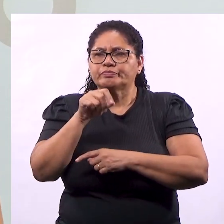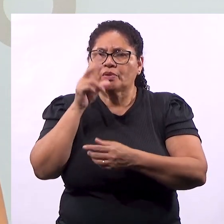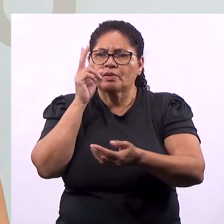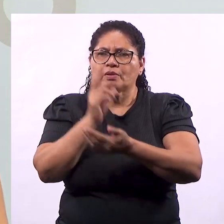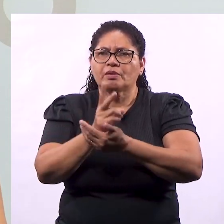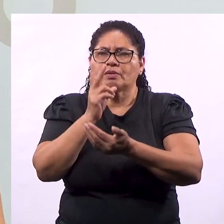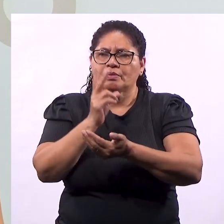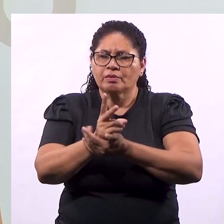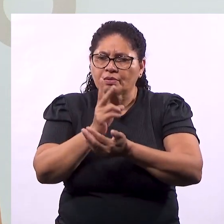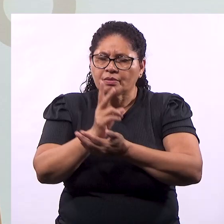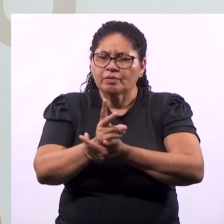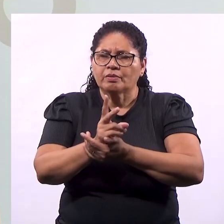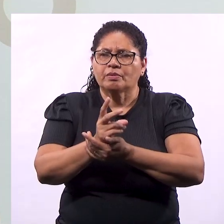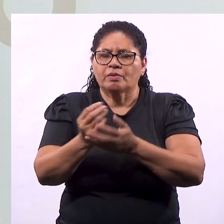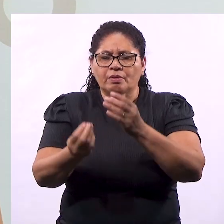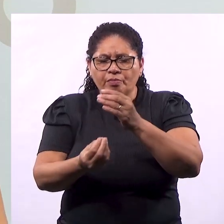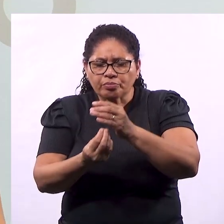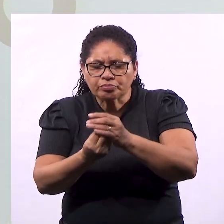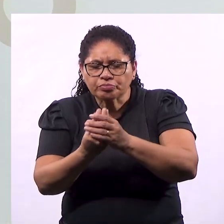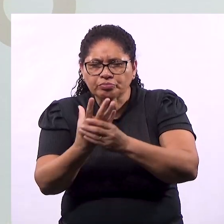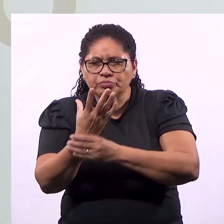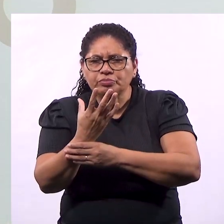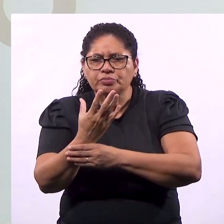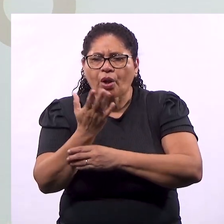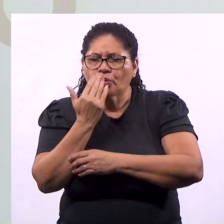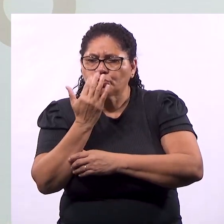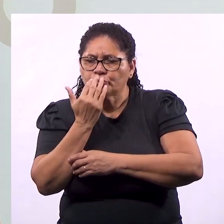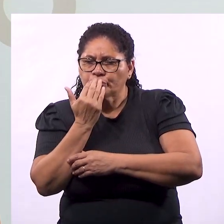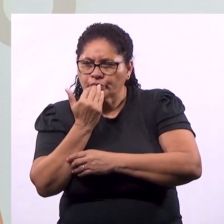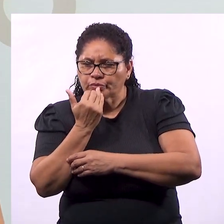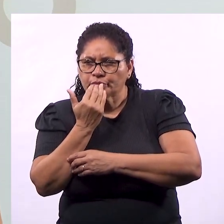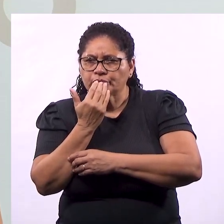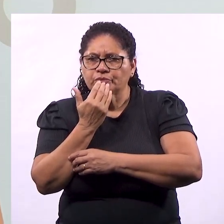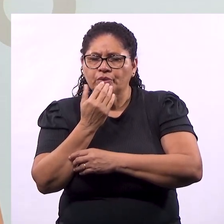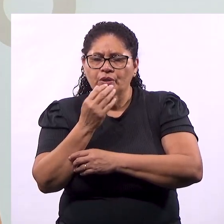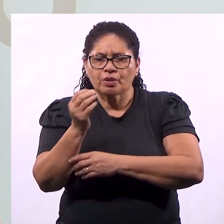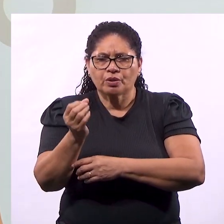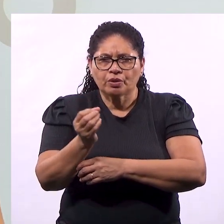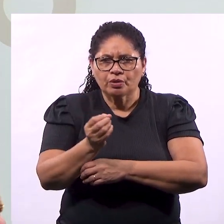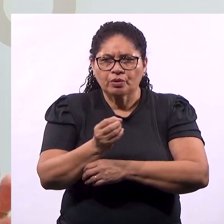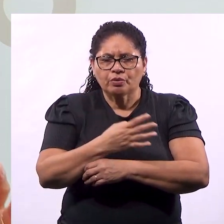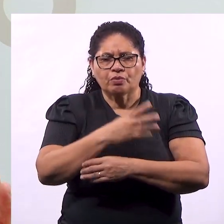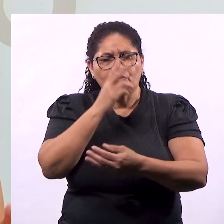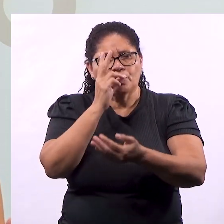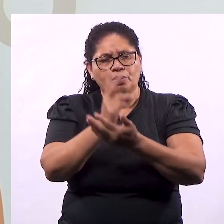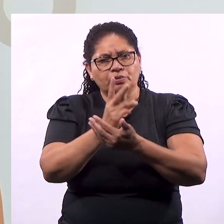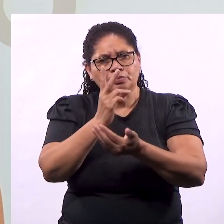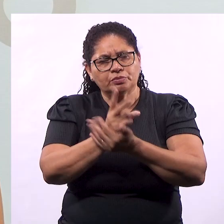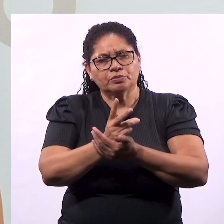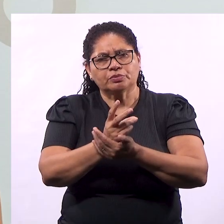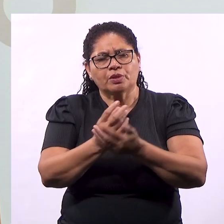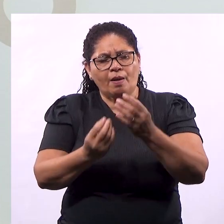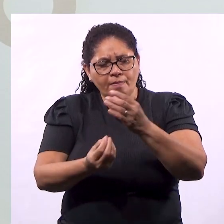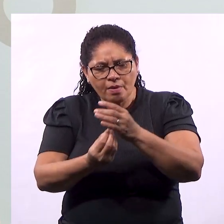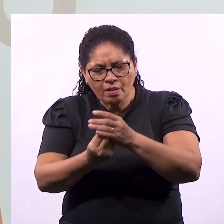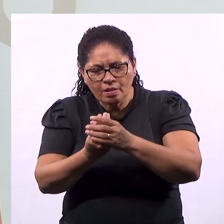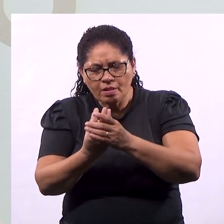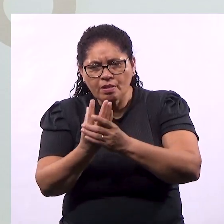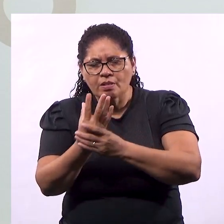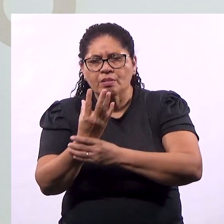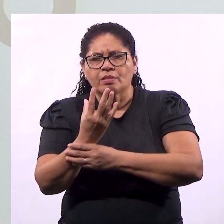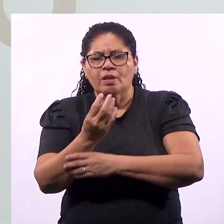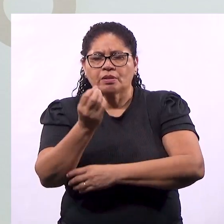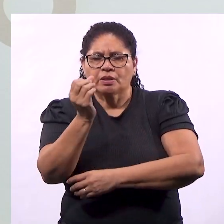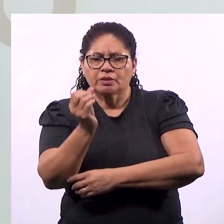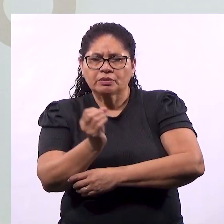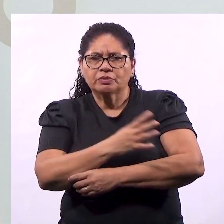colheita você continua plantando é servido na merenda e a novas turmas né continua plantando